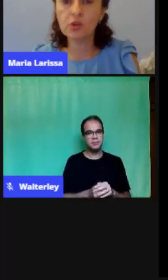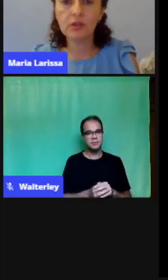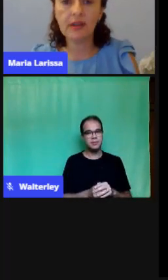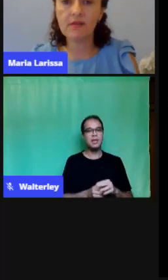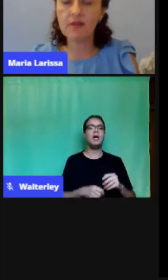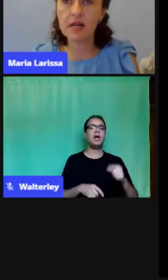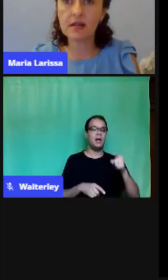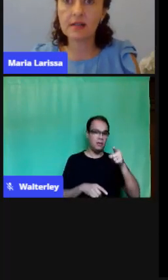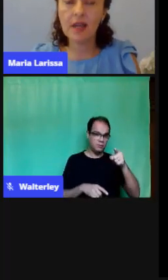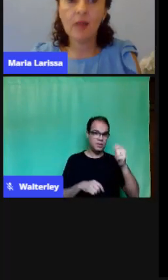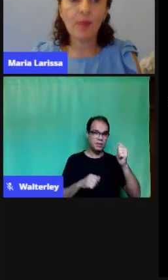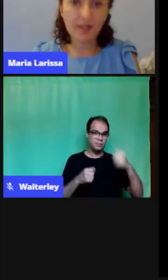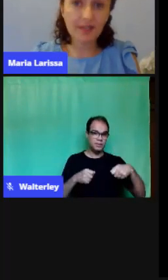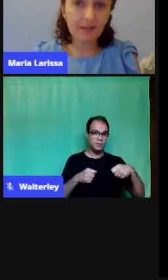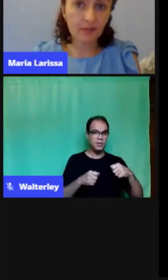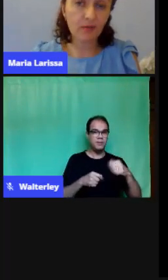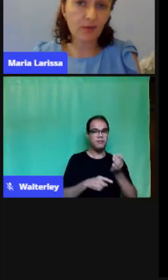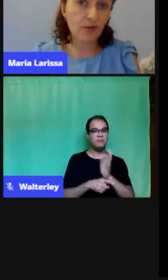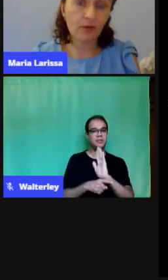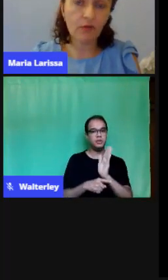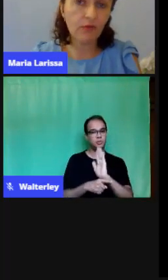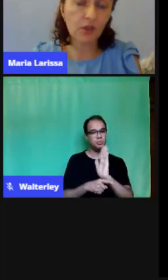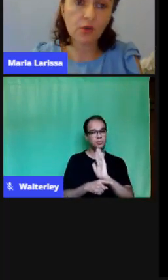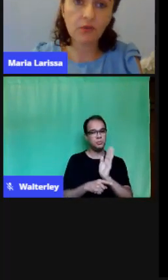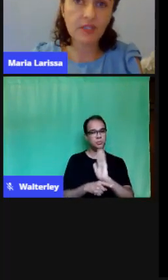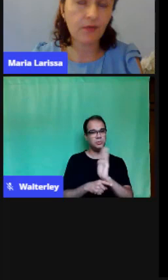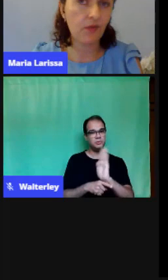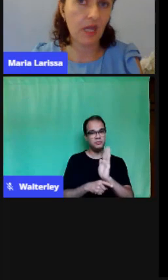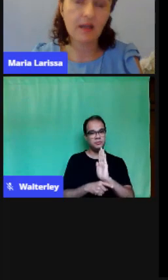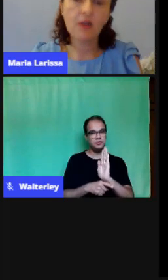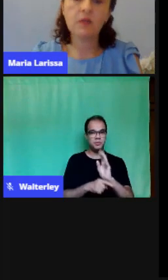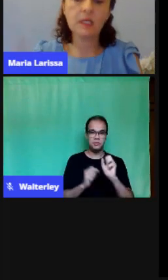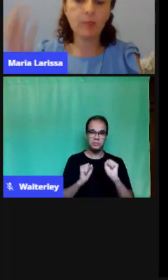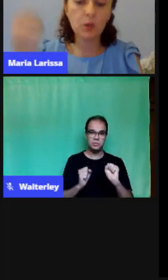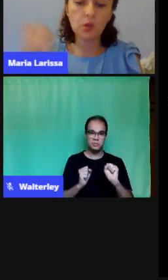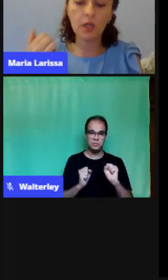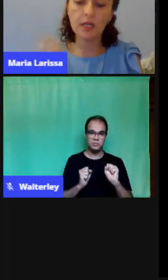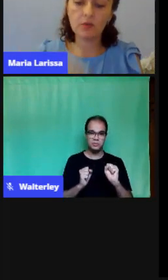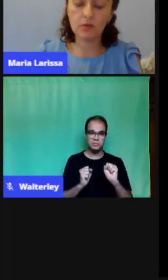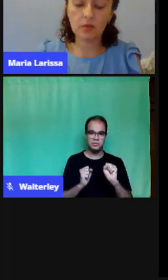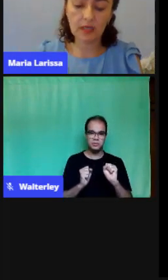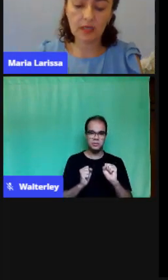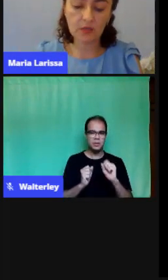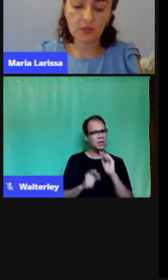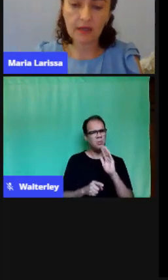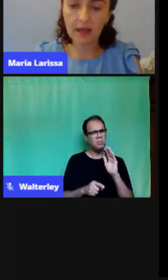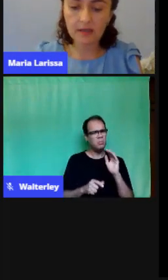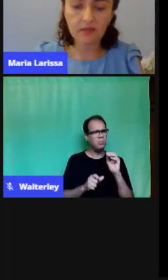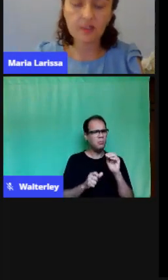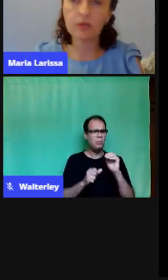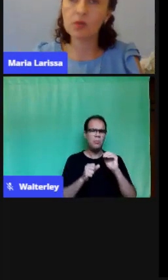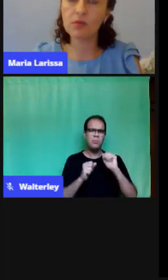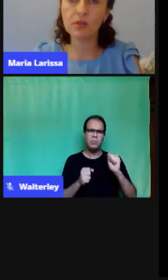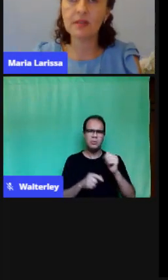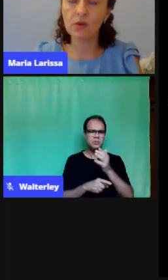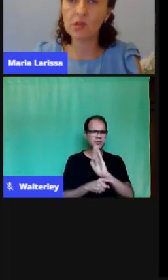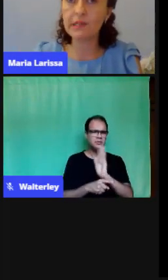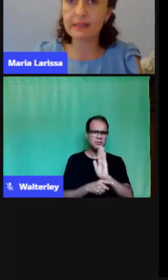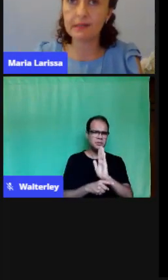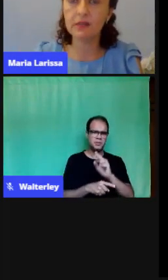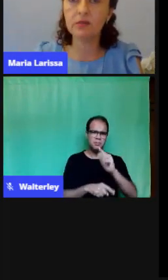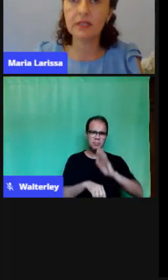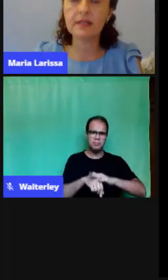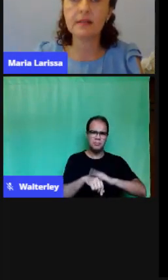um vídeo da Era Vargas. Pode ser também, professor, um vídeo que você fez, você postou lá nos canais que você